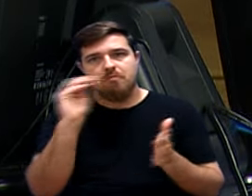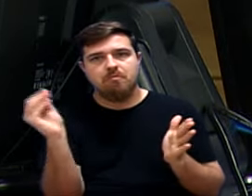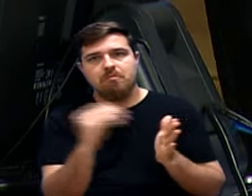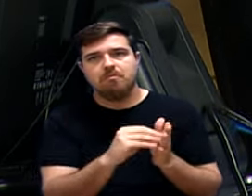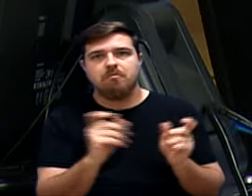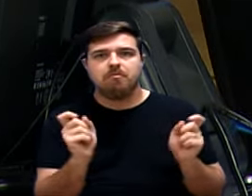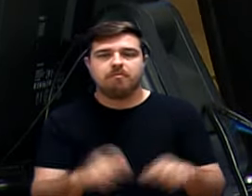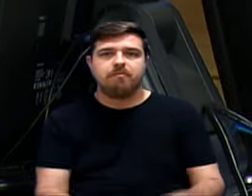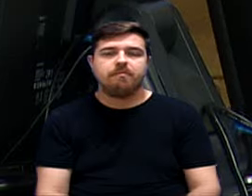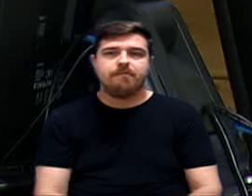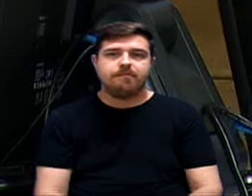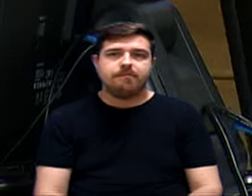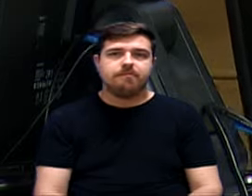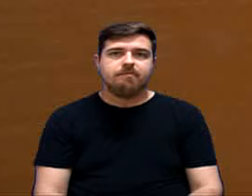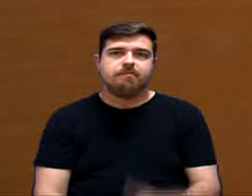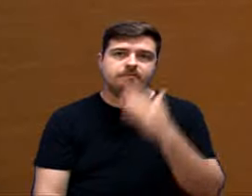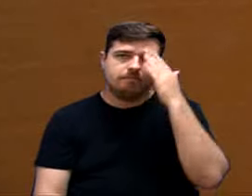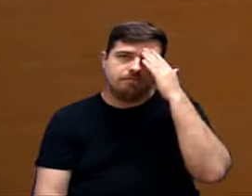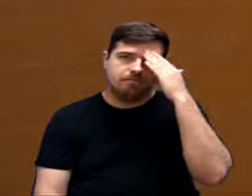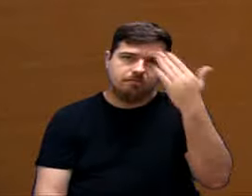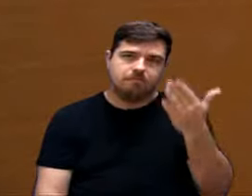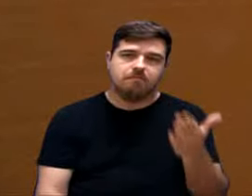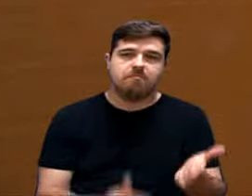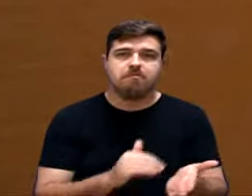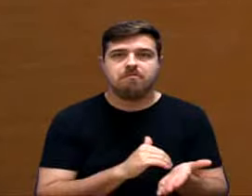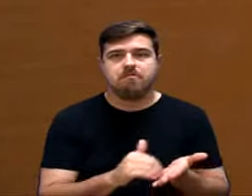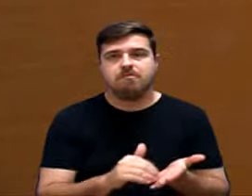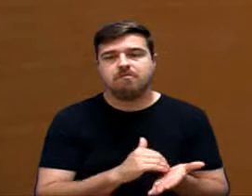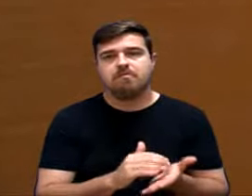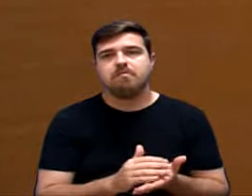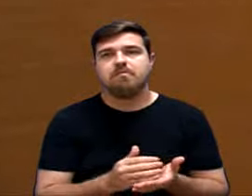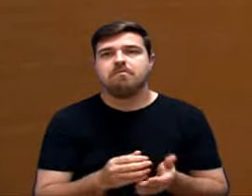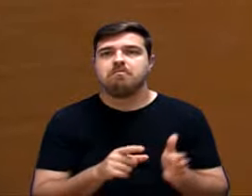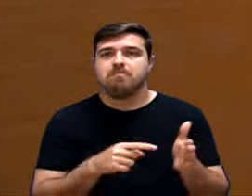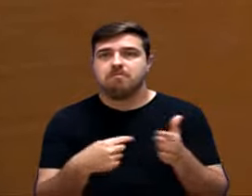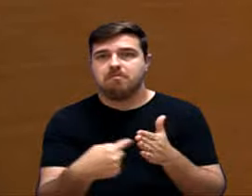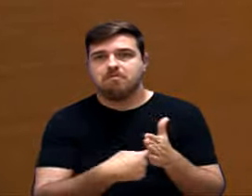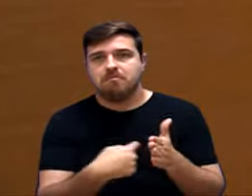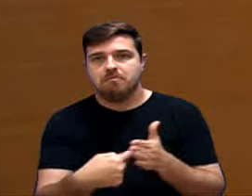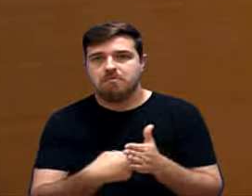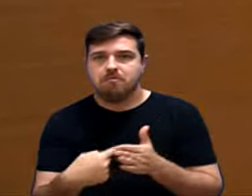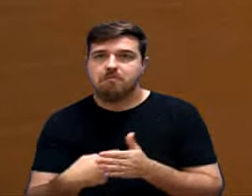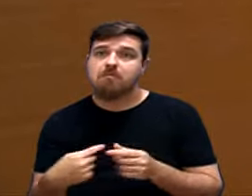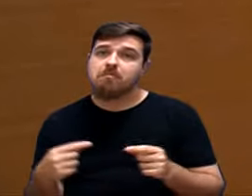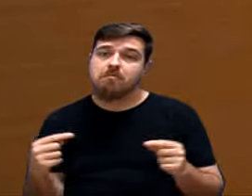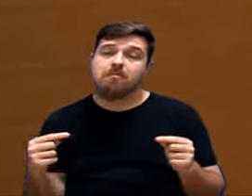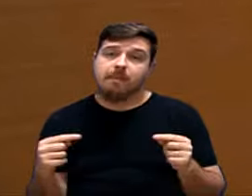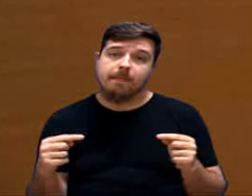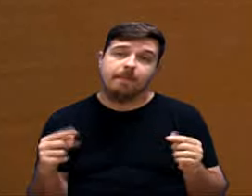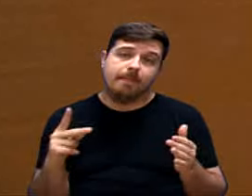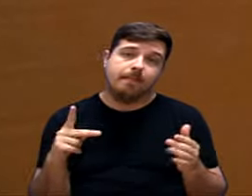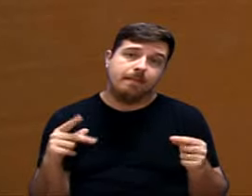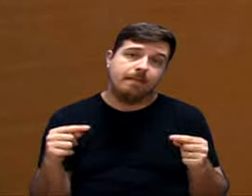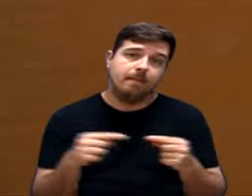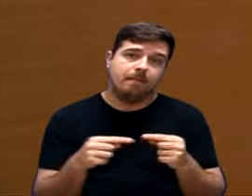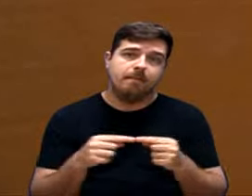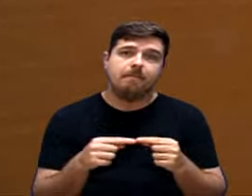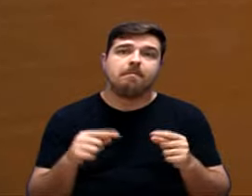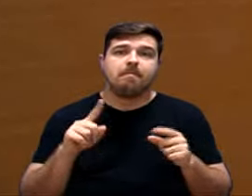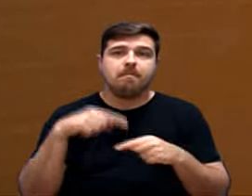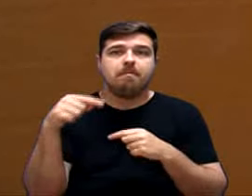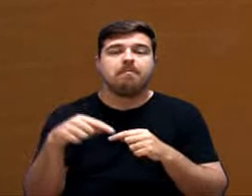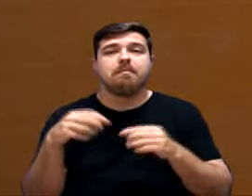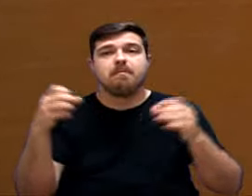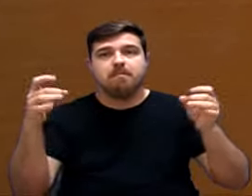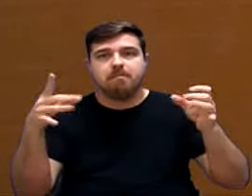obrigado obrigado com secretário João boa parte eh desses questionamentos Realmente são dos planos acessórios eles contemplam no plano